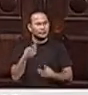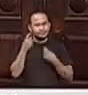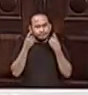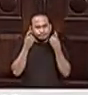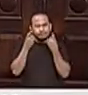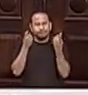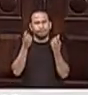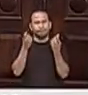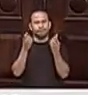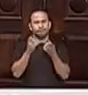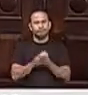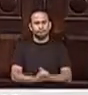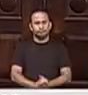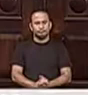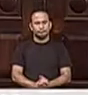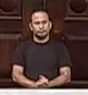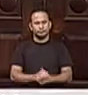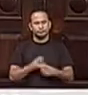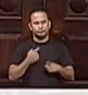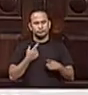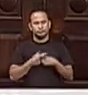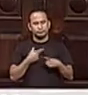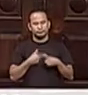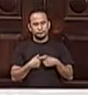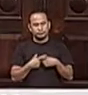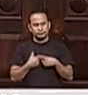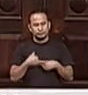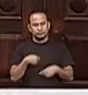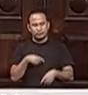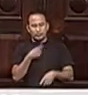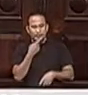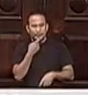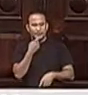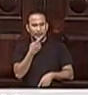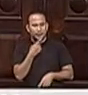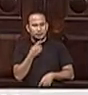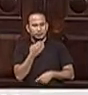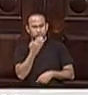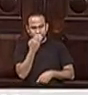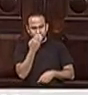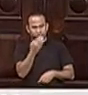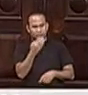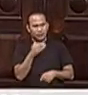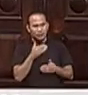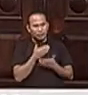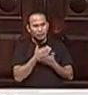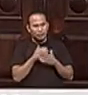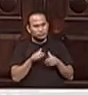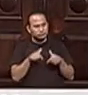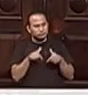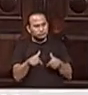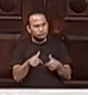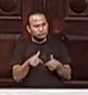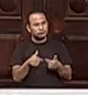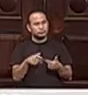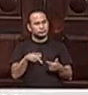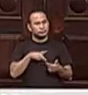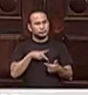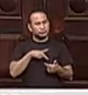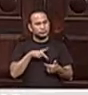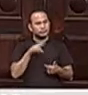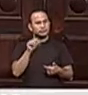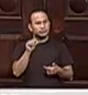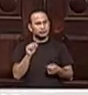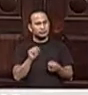preocupação. Porque aproximar setores da iniciativa privada, que serão